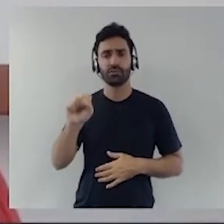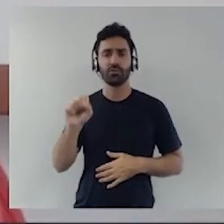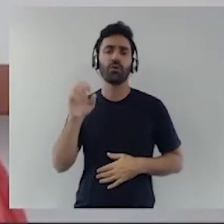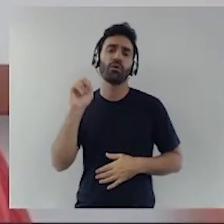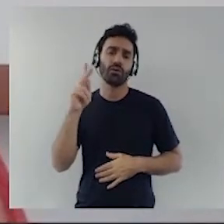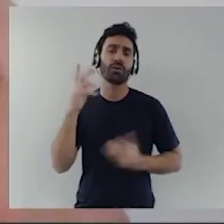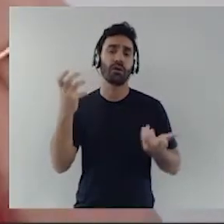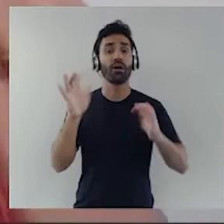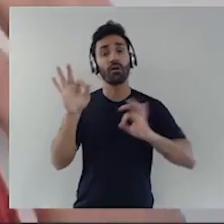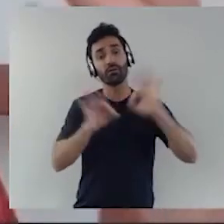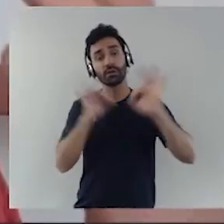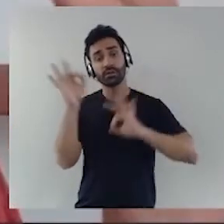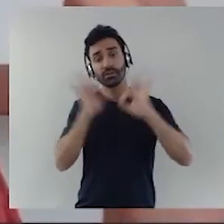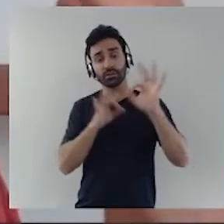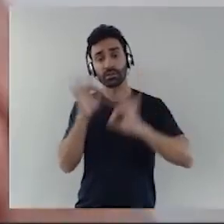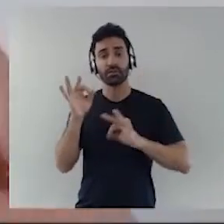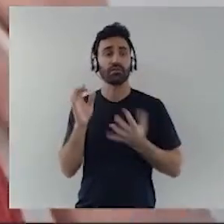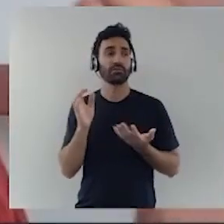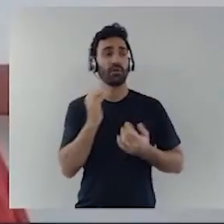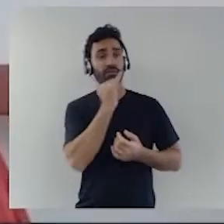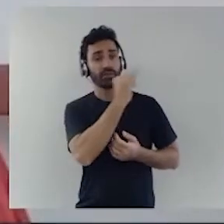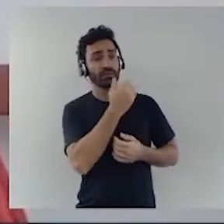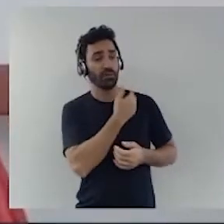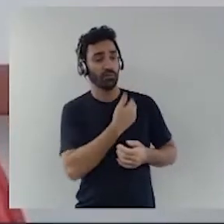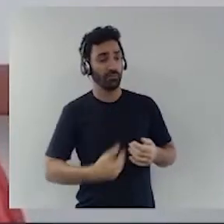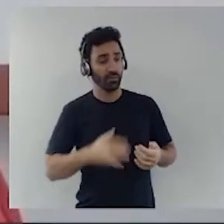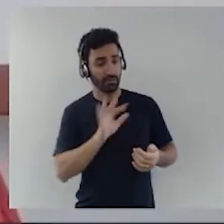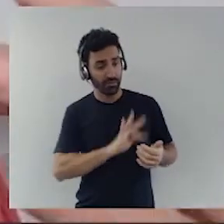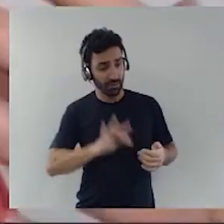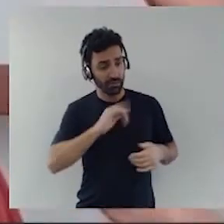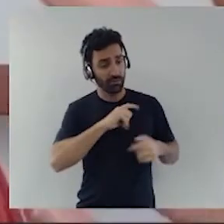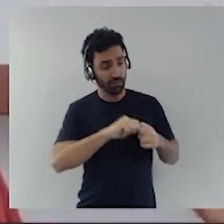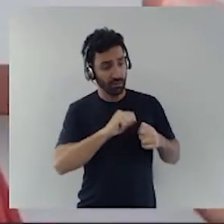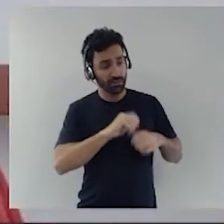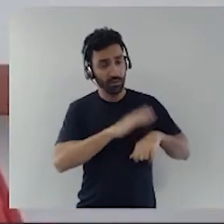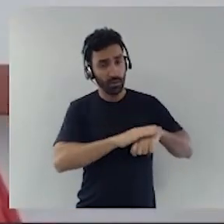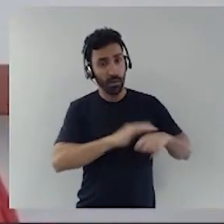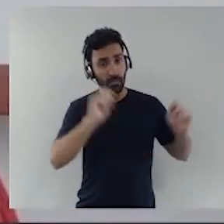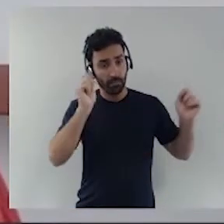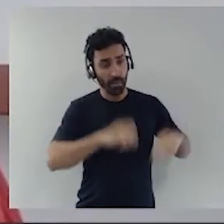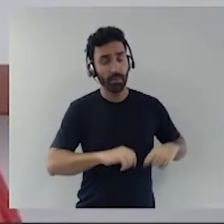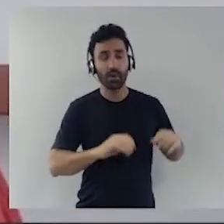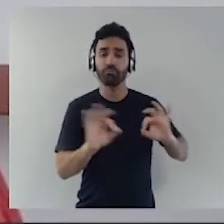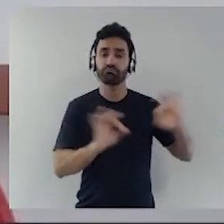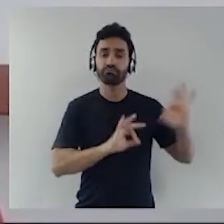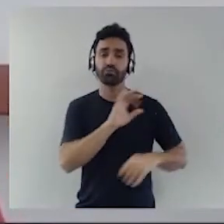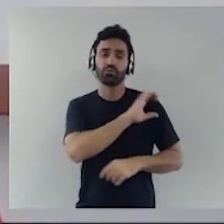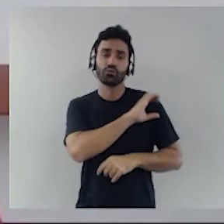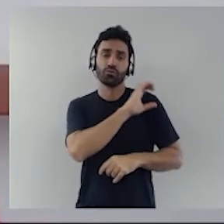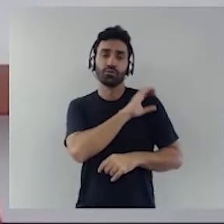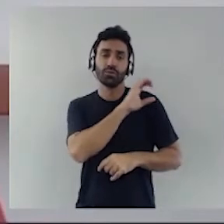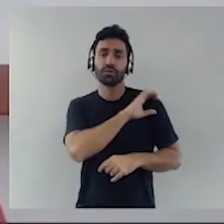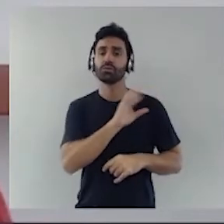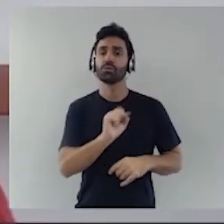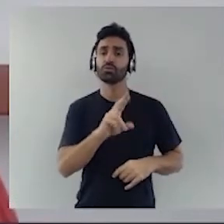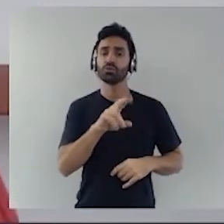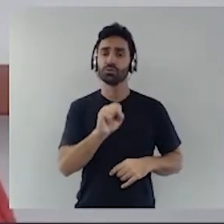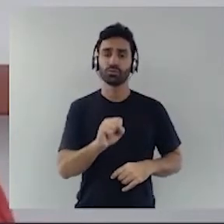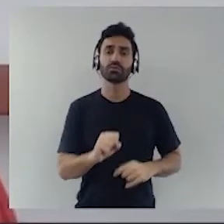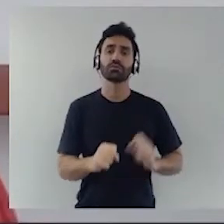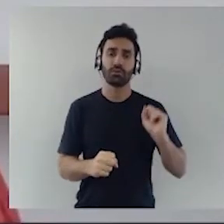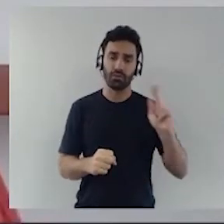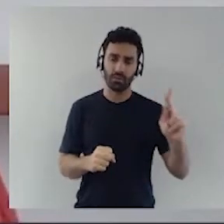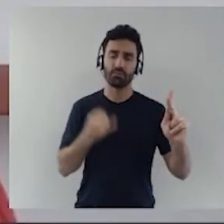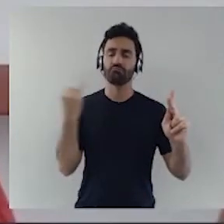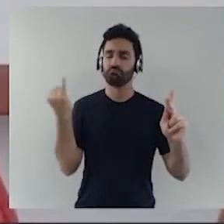como a organizar dizer união federal desempenha o seu papel de coordenação no âmbito do sus ok